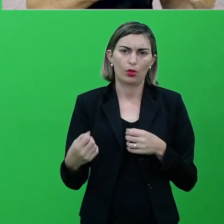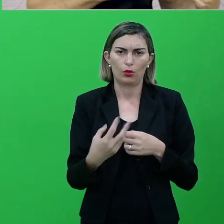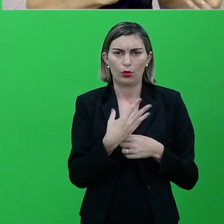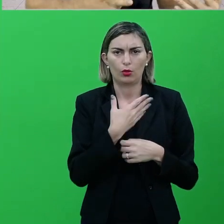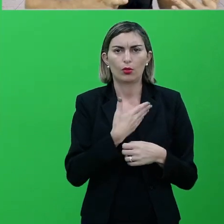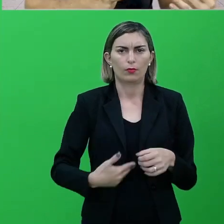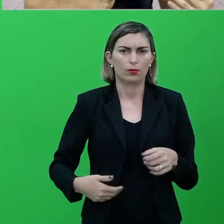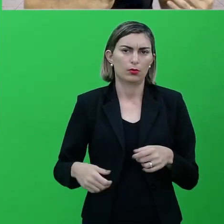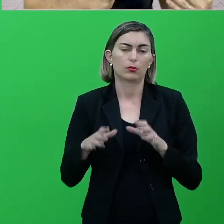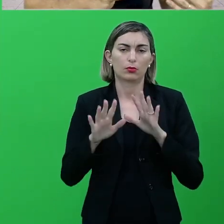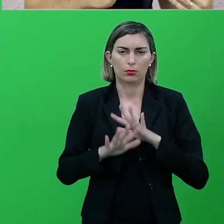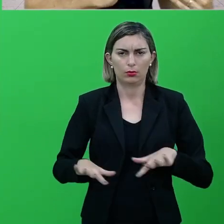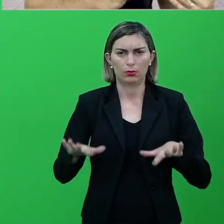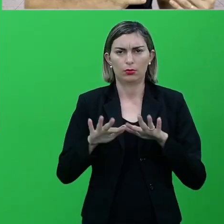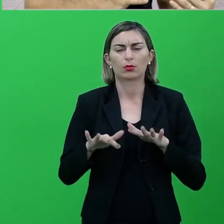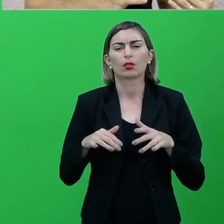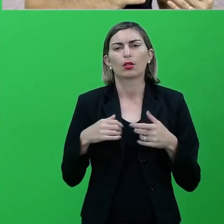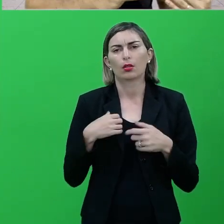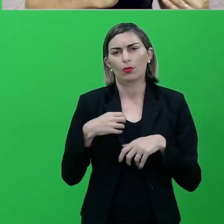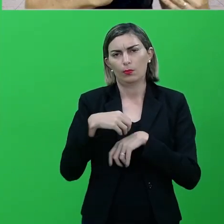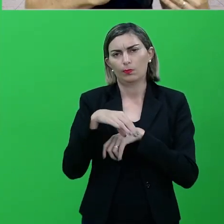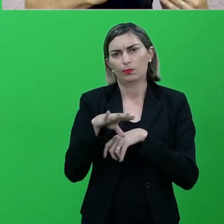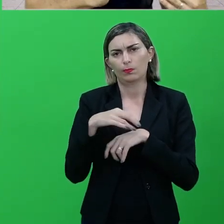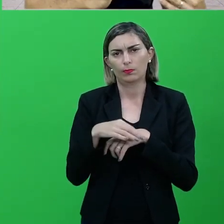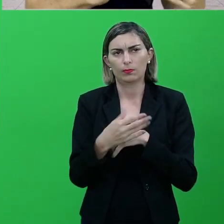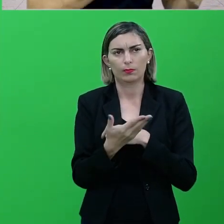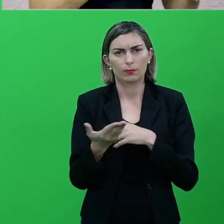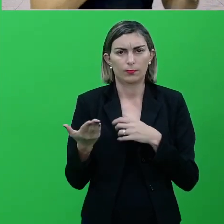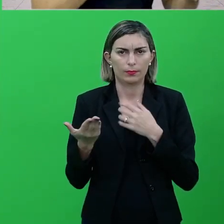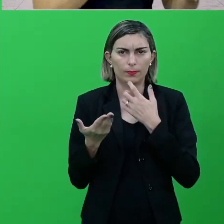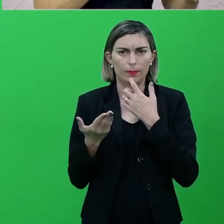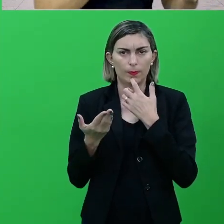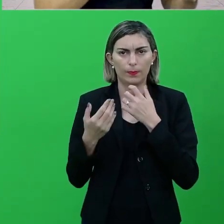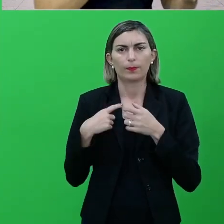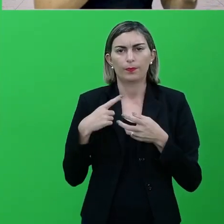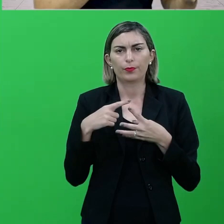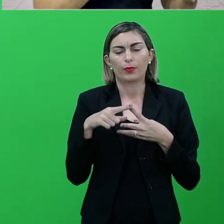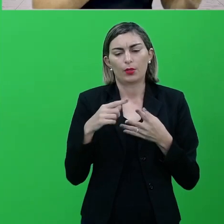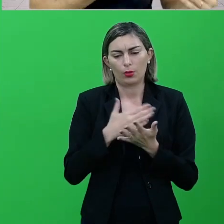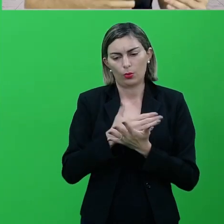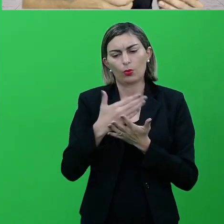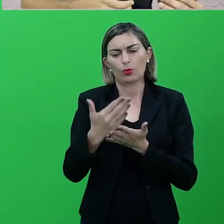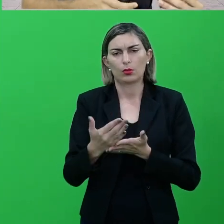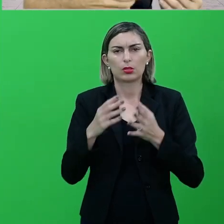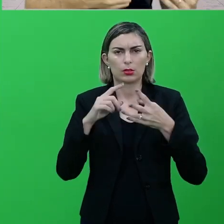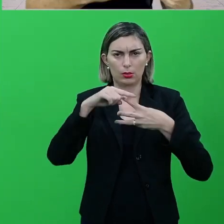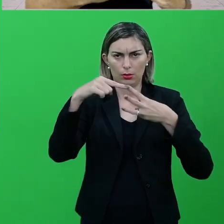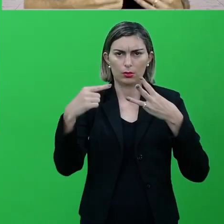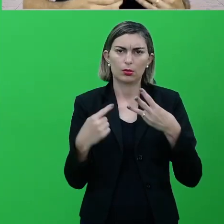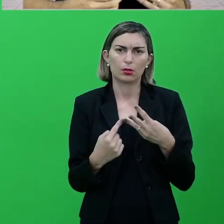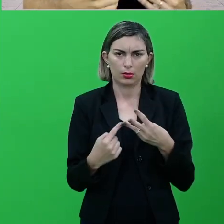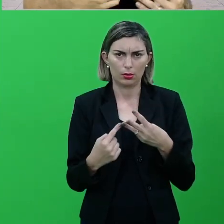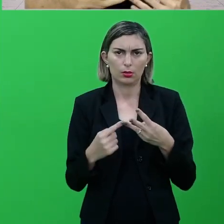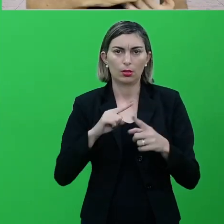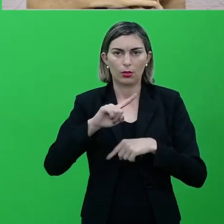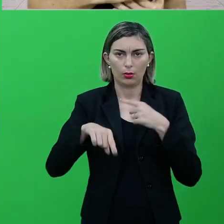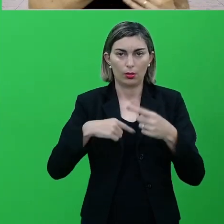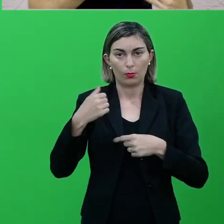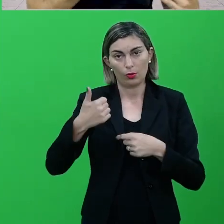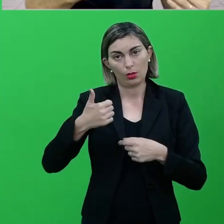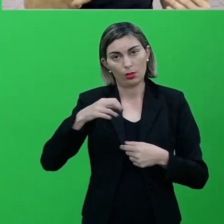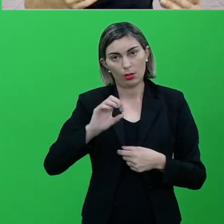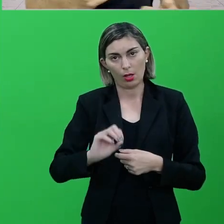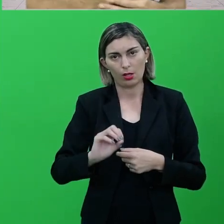Naturalmente, aquelas dimensões, né, que eu mencionei aqui, né, inicialmente a divisão em 3 dimensões e depois em 10, elas